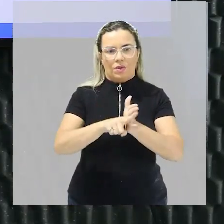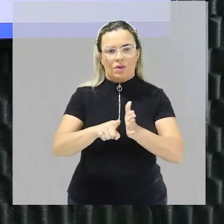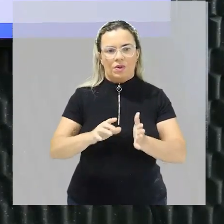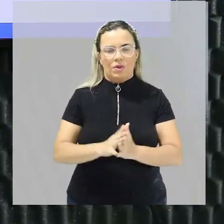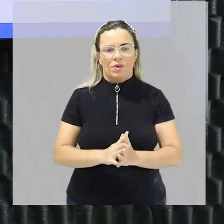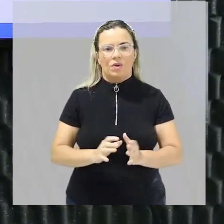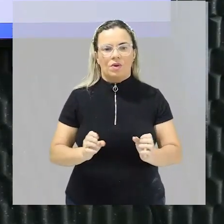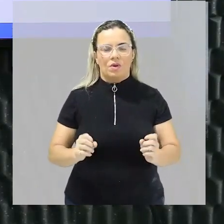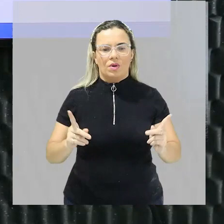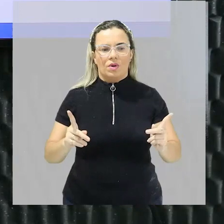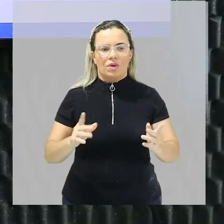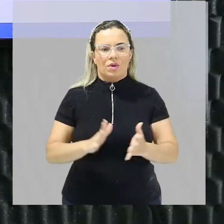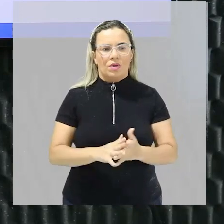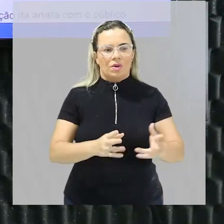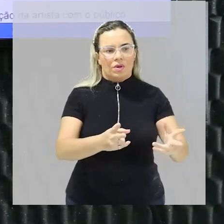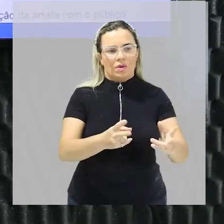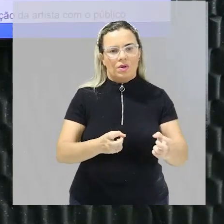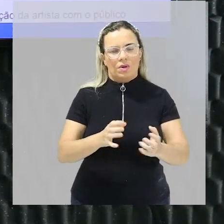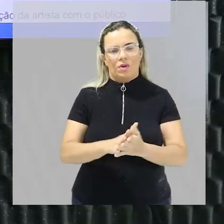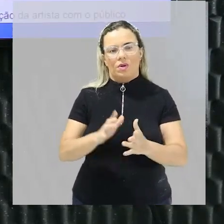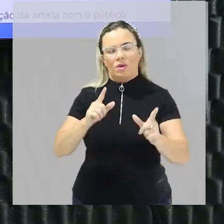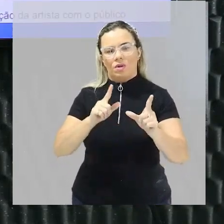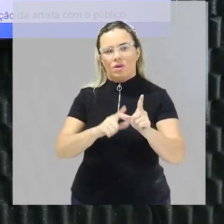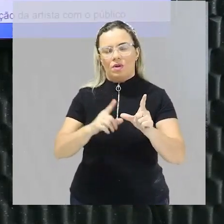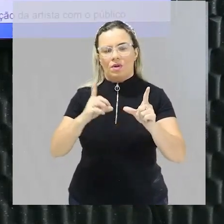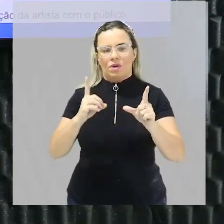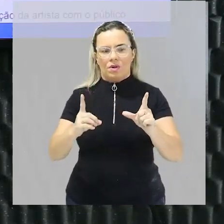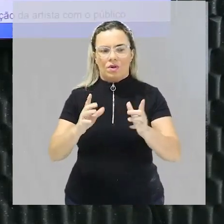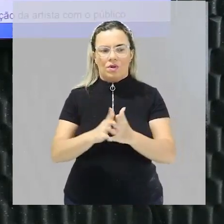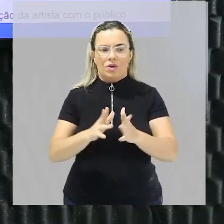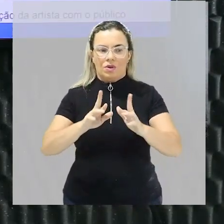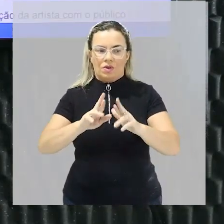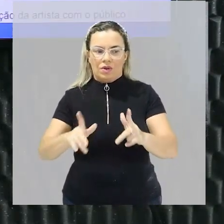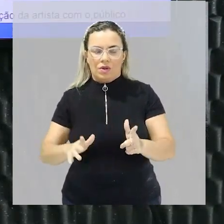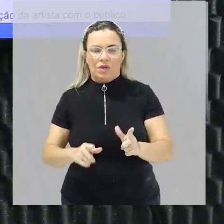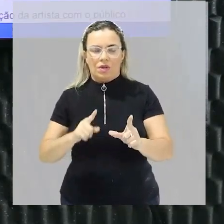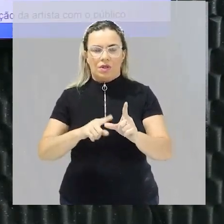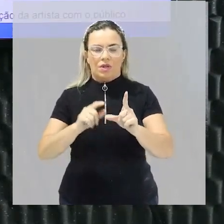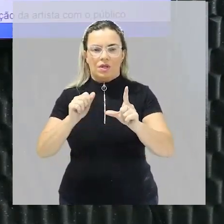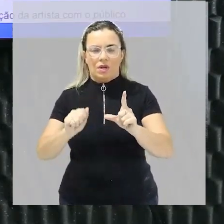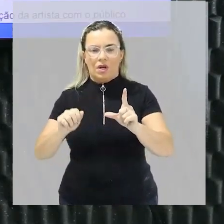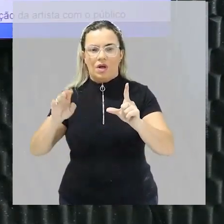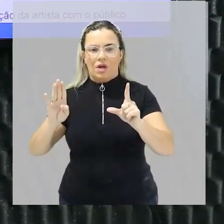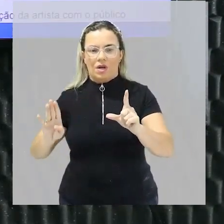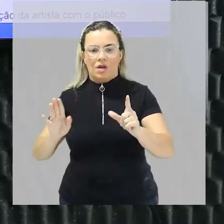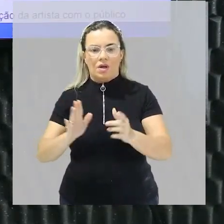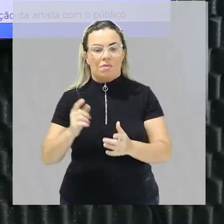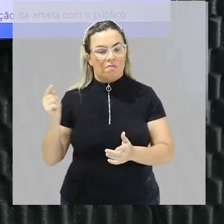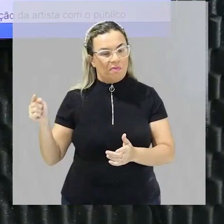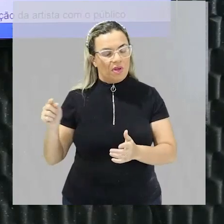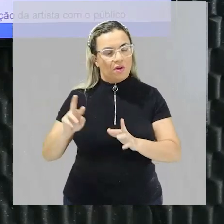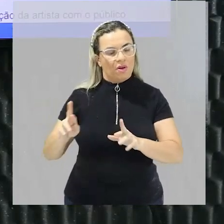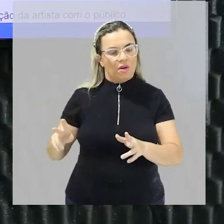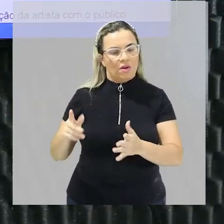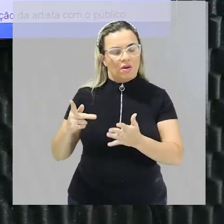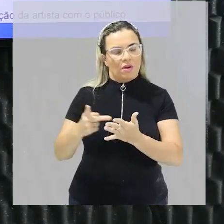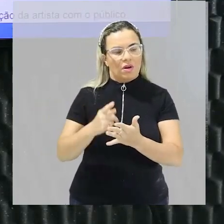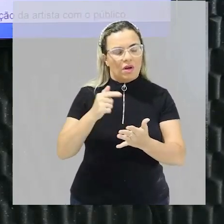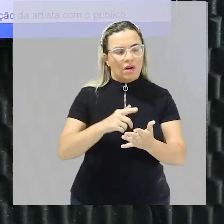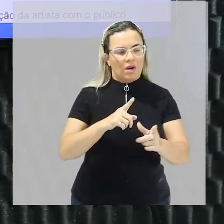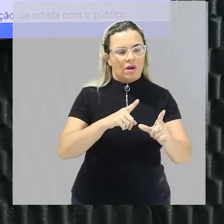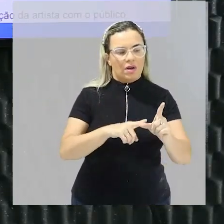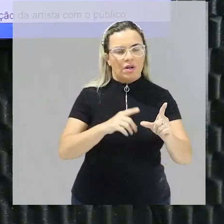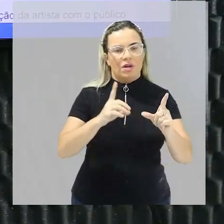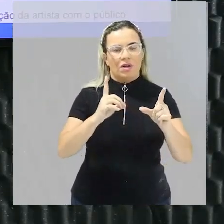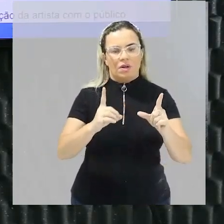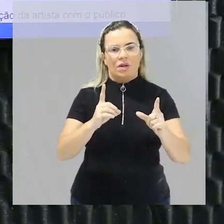tá? Perceba que a letra D, diferente da letra A e da letra B, ela traz elementos que retratam